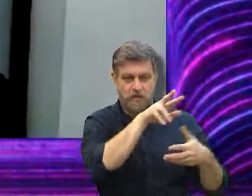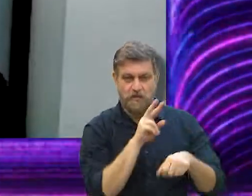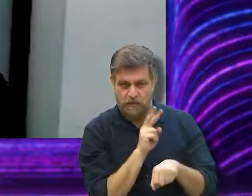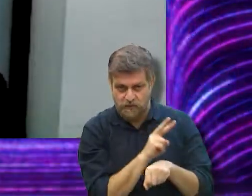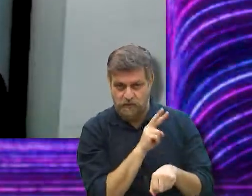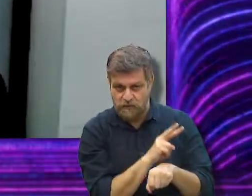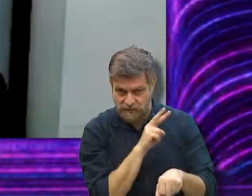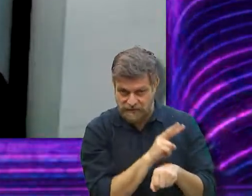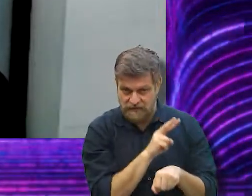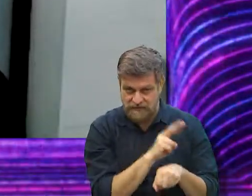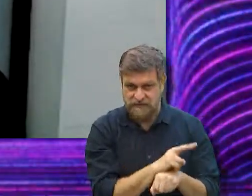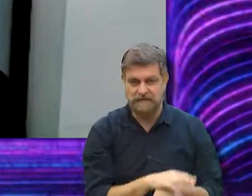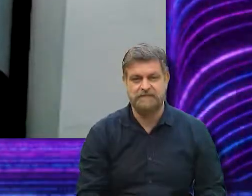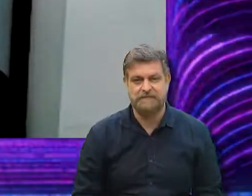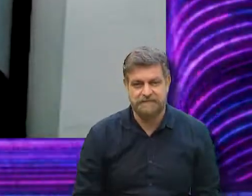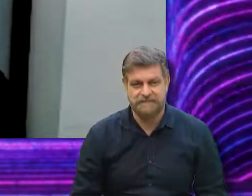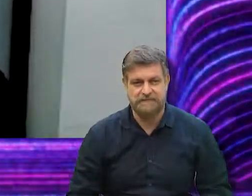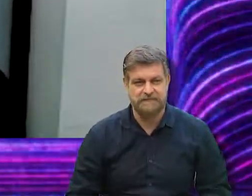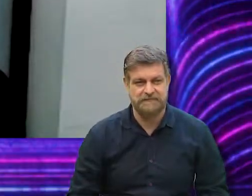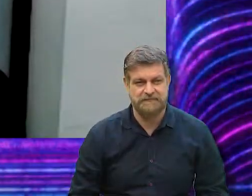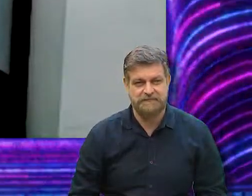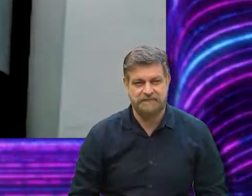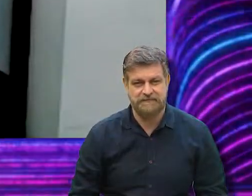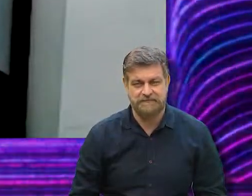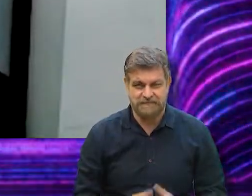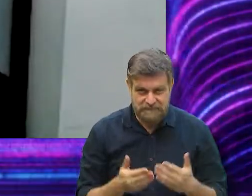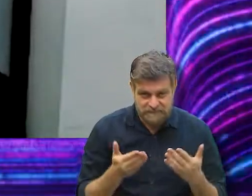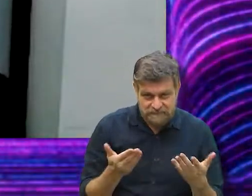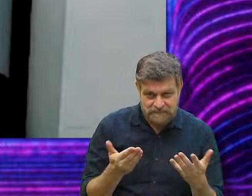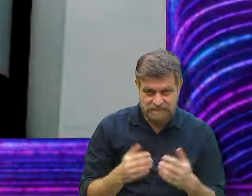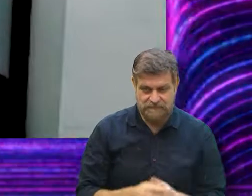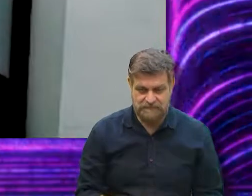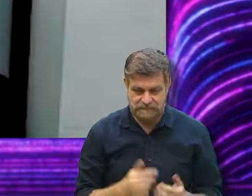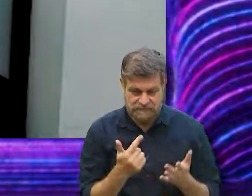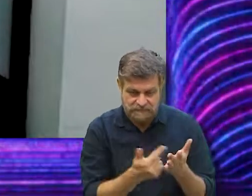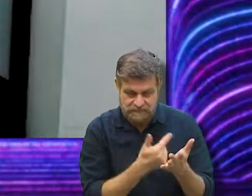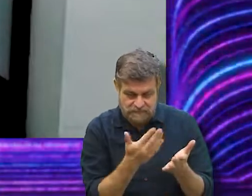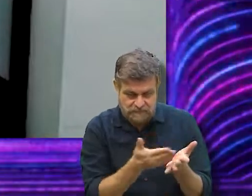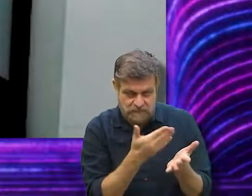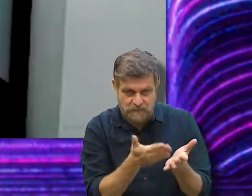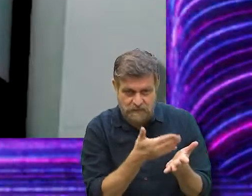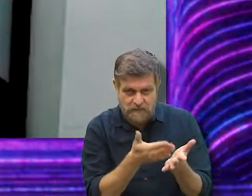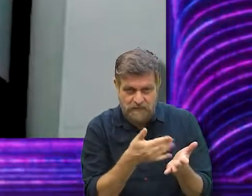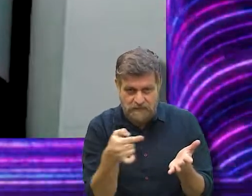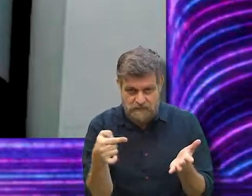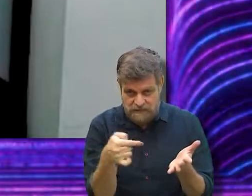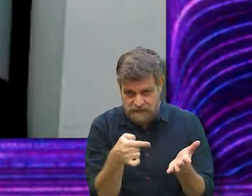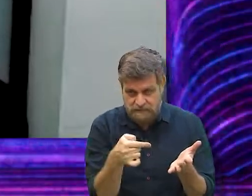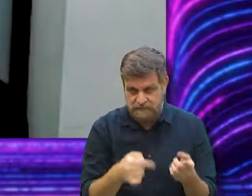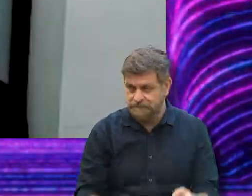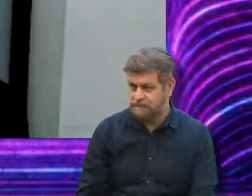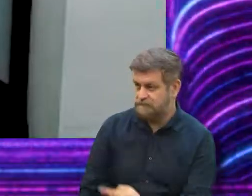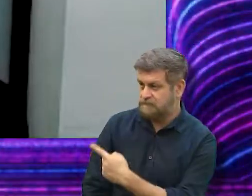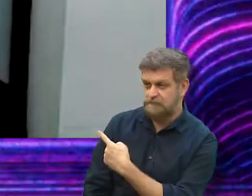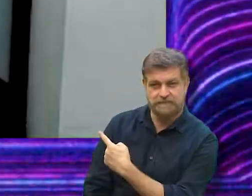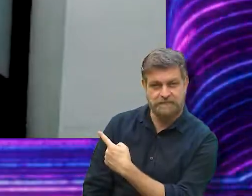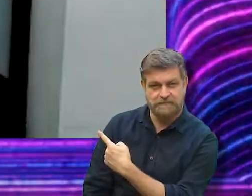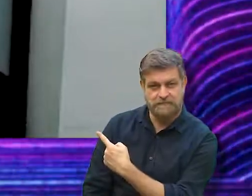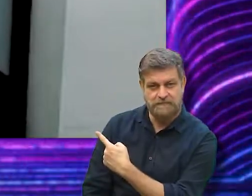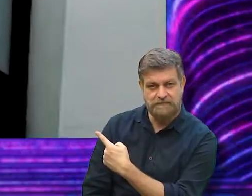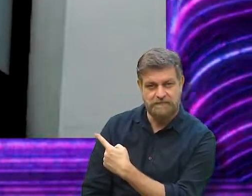objetivo dos nossos personagens é esse, é cuidar do nosso planeta, cuidar da natureza, proteger a